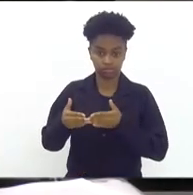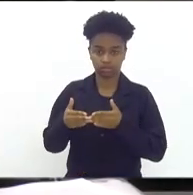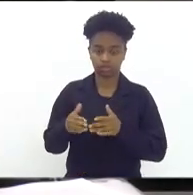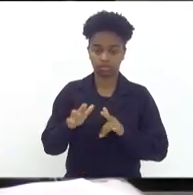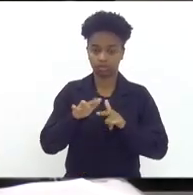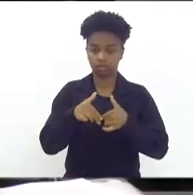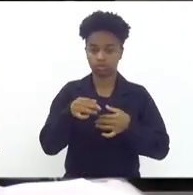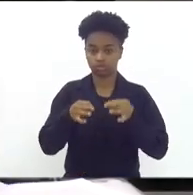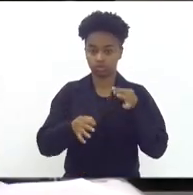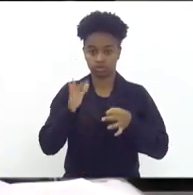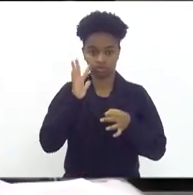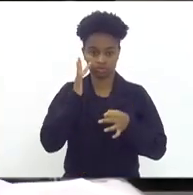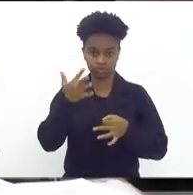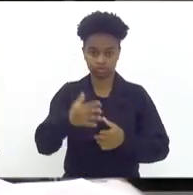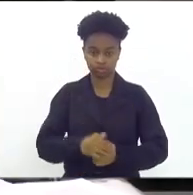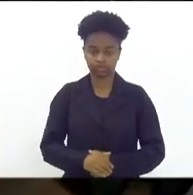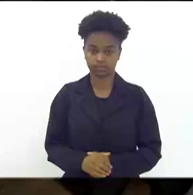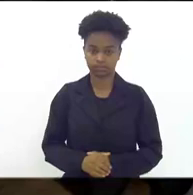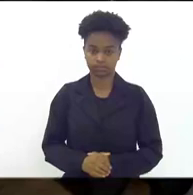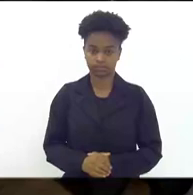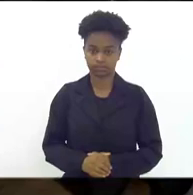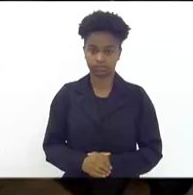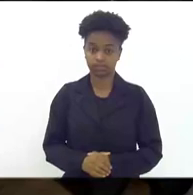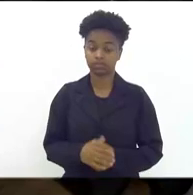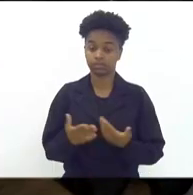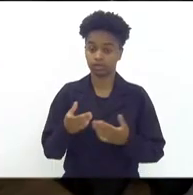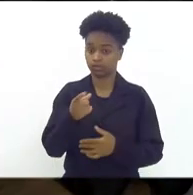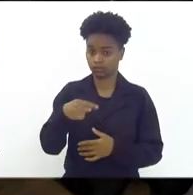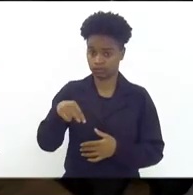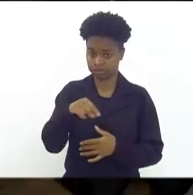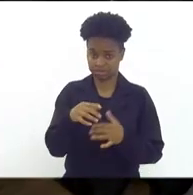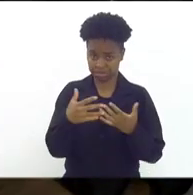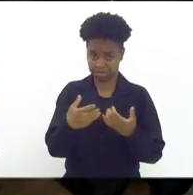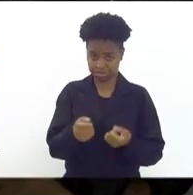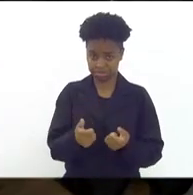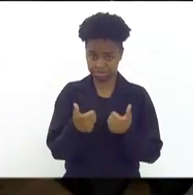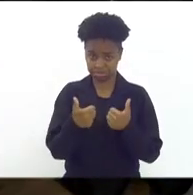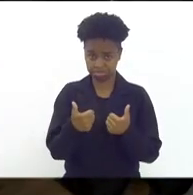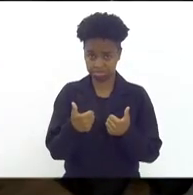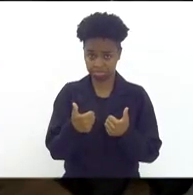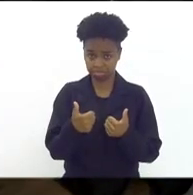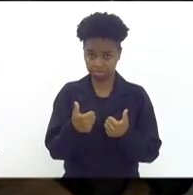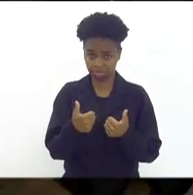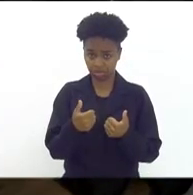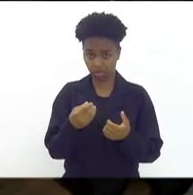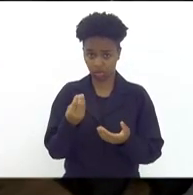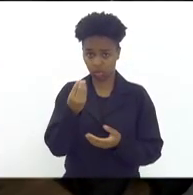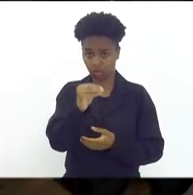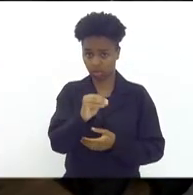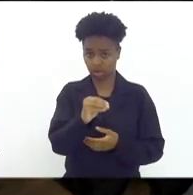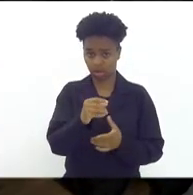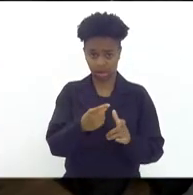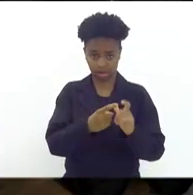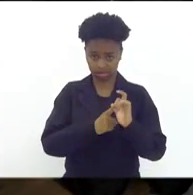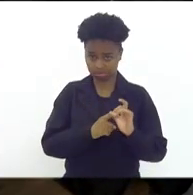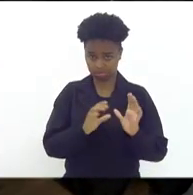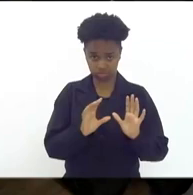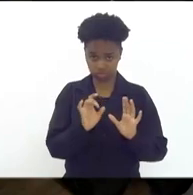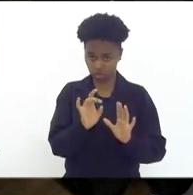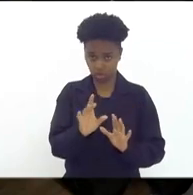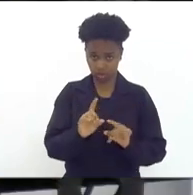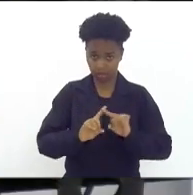judicial e a getransp se contentou com isso inscrever em dívida ativa e não